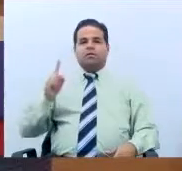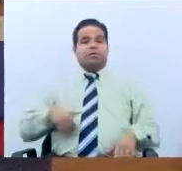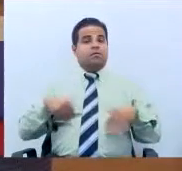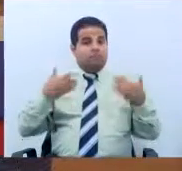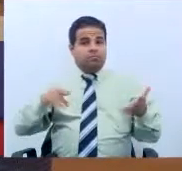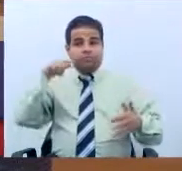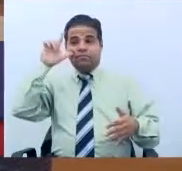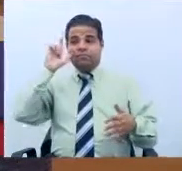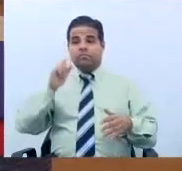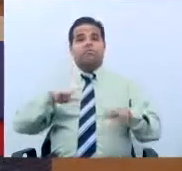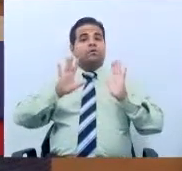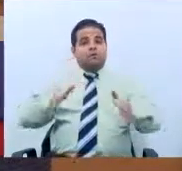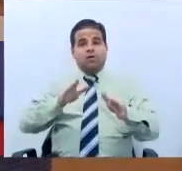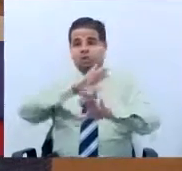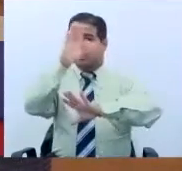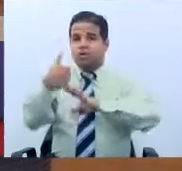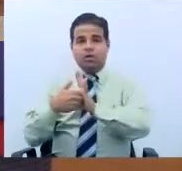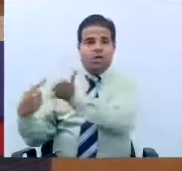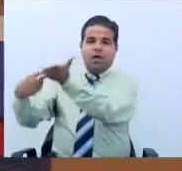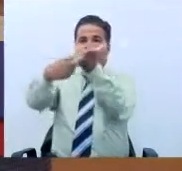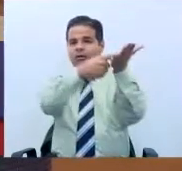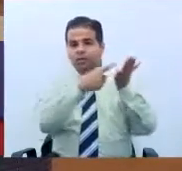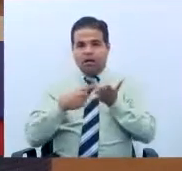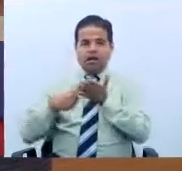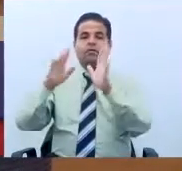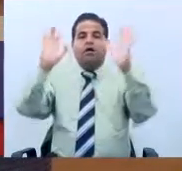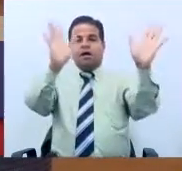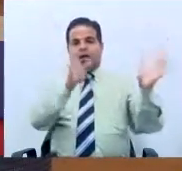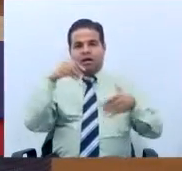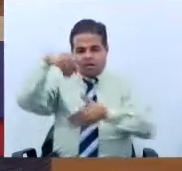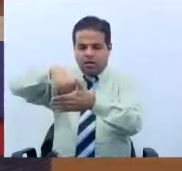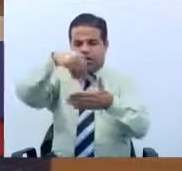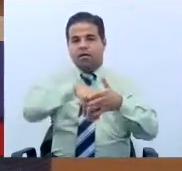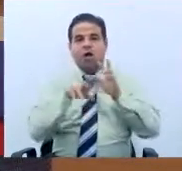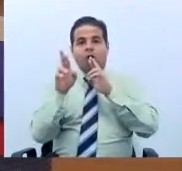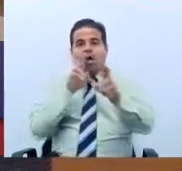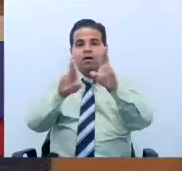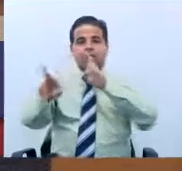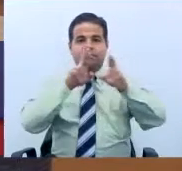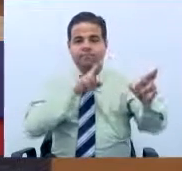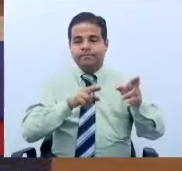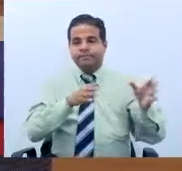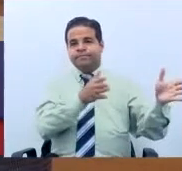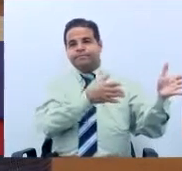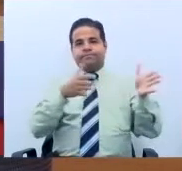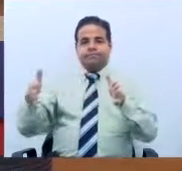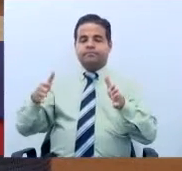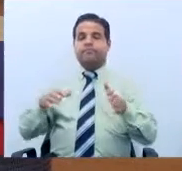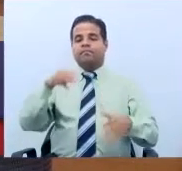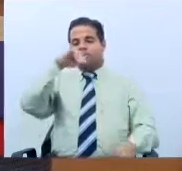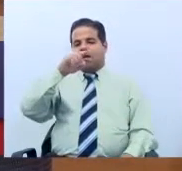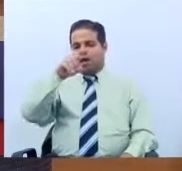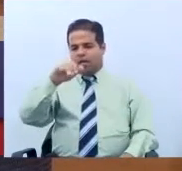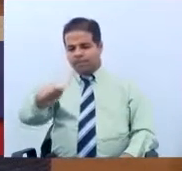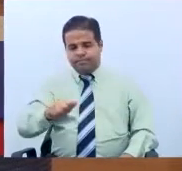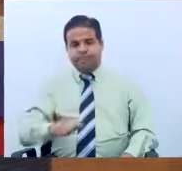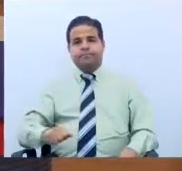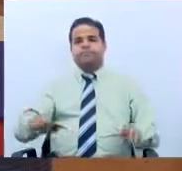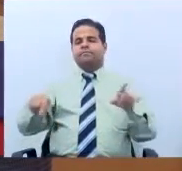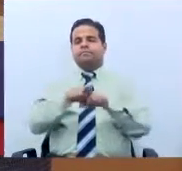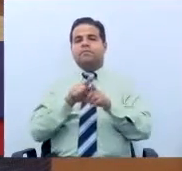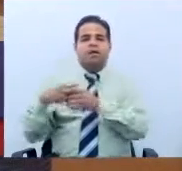porque já estava tudo combinado. Era um resultado combinado entre a grande mídia,